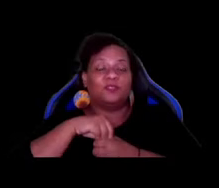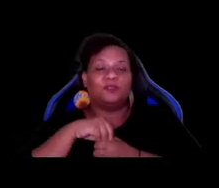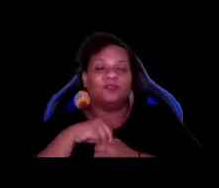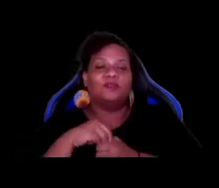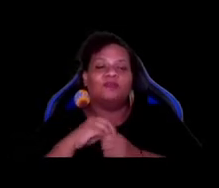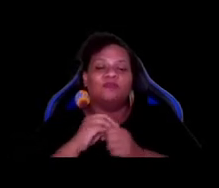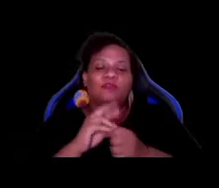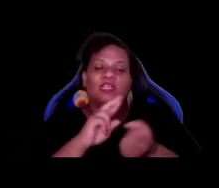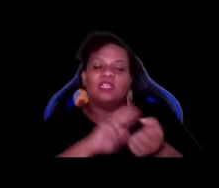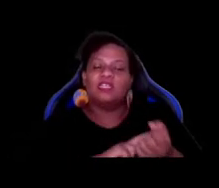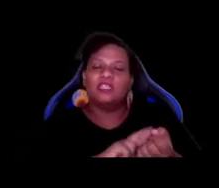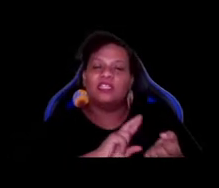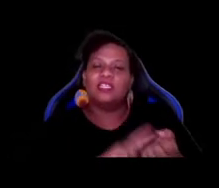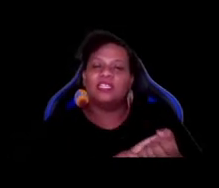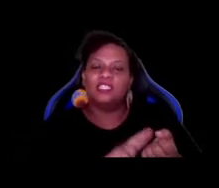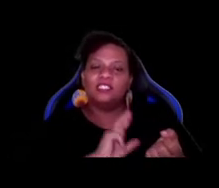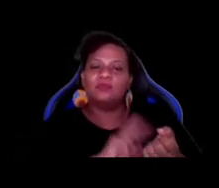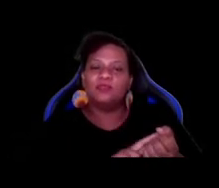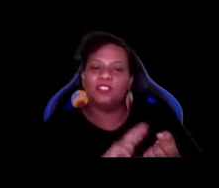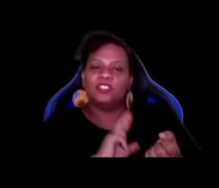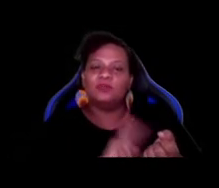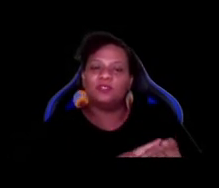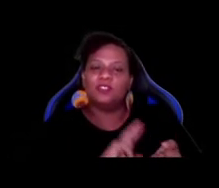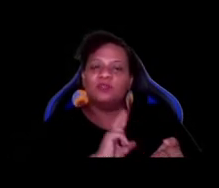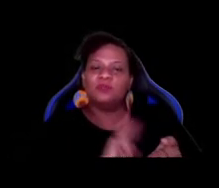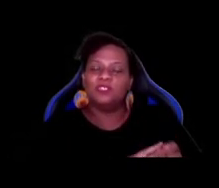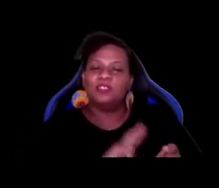da rítmica, de você saber